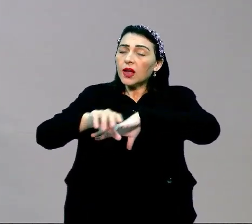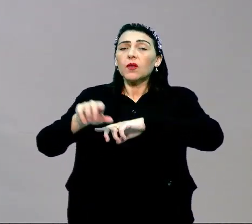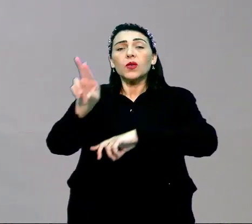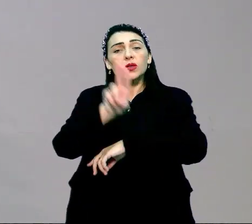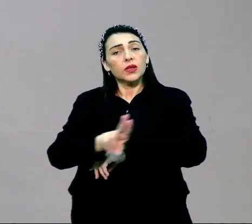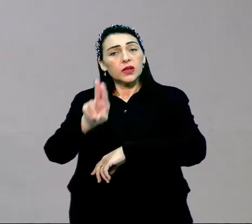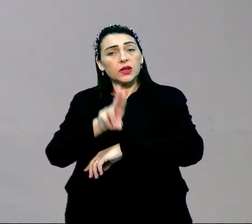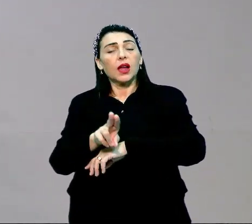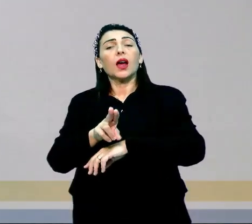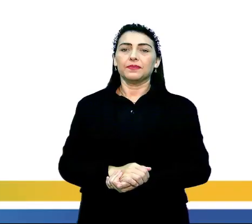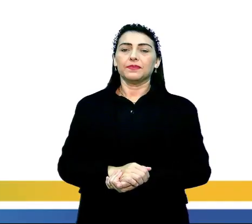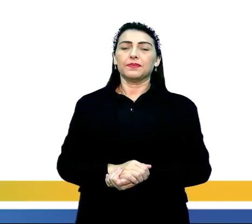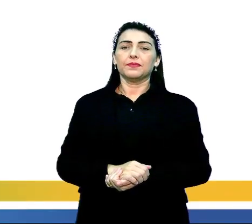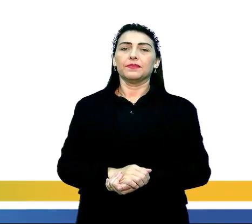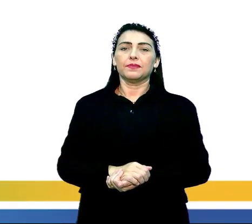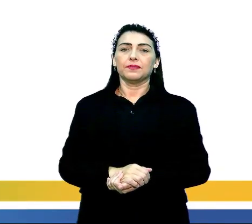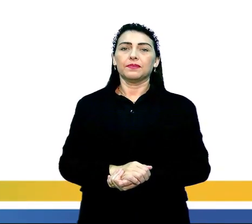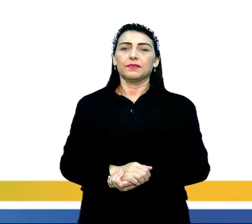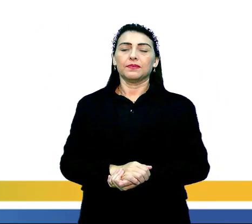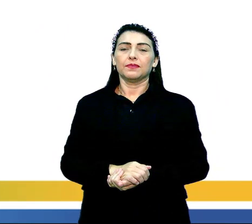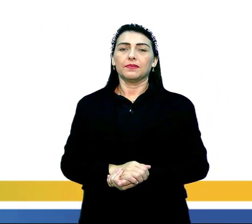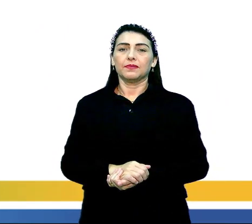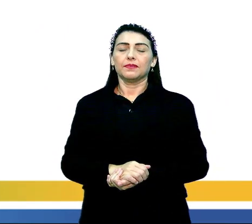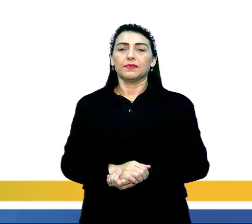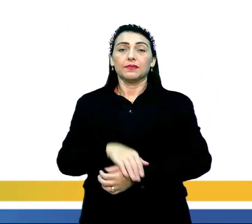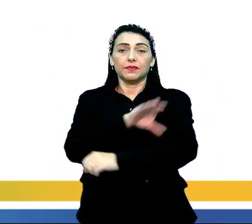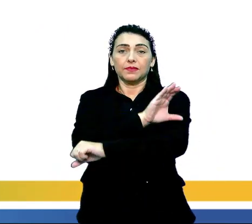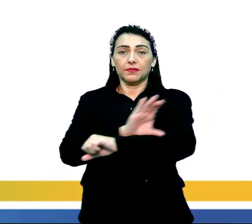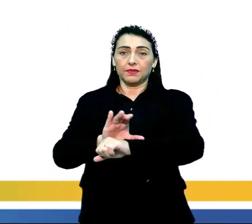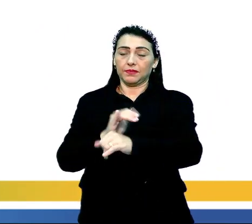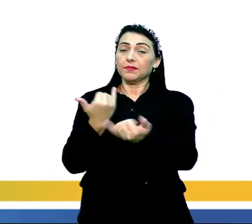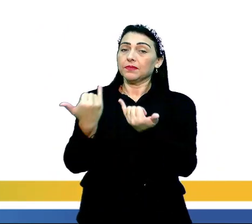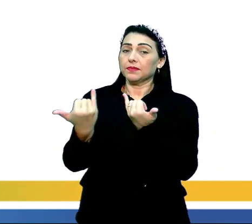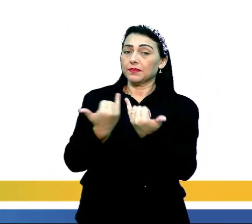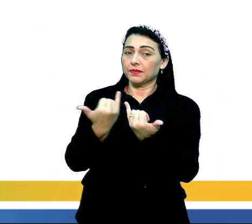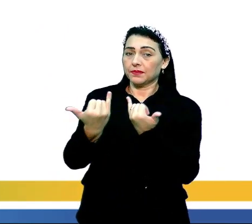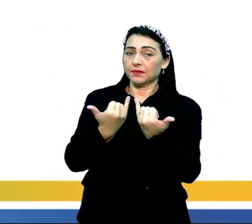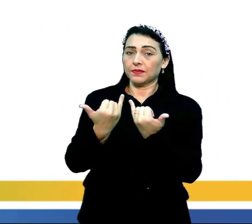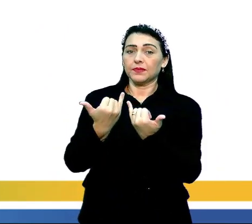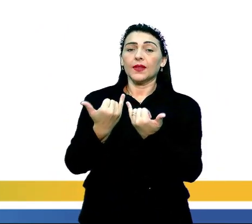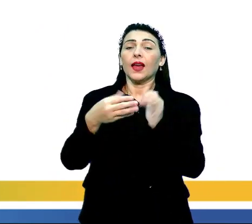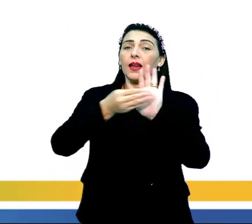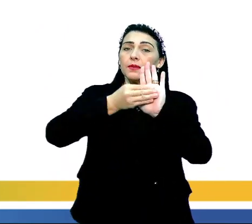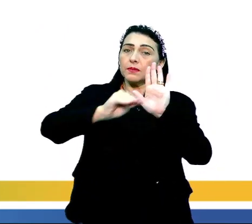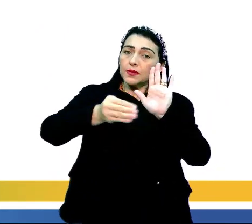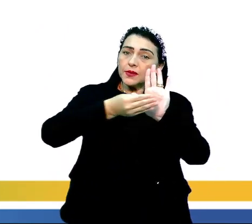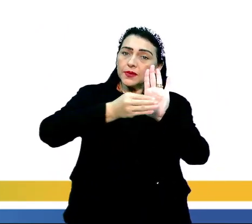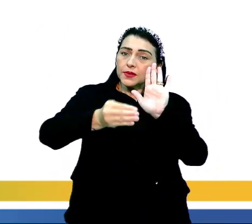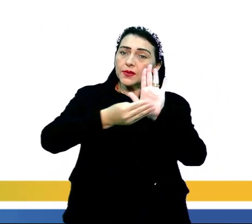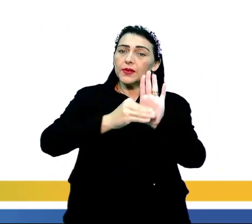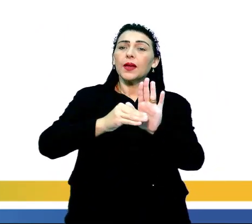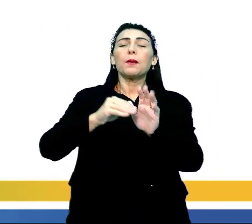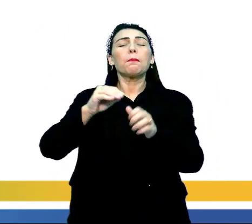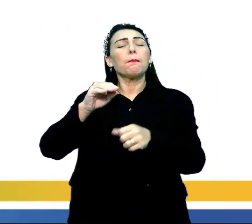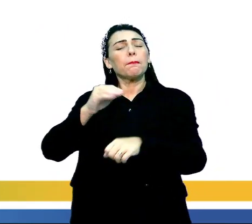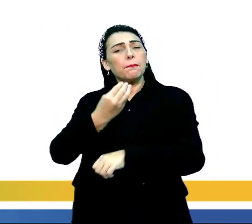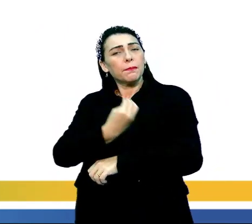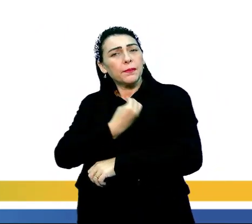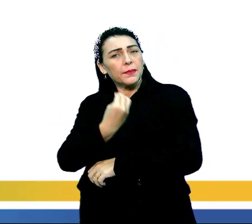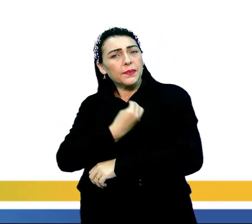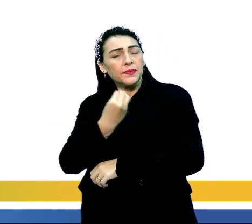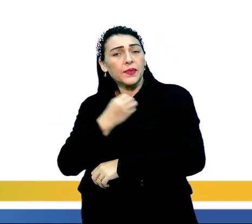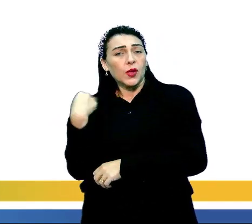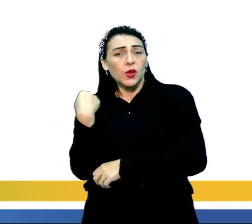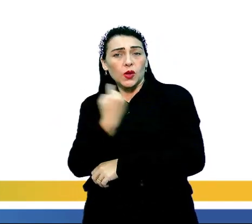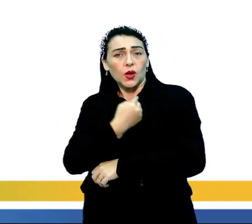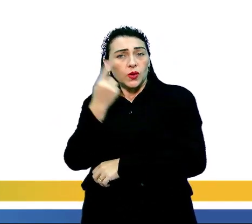ter acesso a essa informação. Então, no aspecto aqui da cultura de informação. Não obstante, a mídia se faz cada vez mais presente em